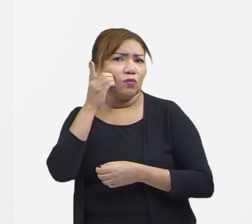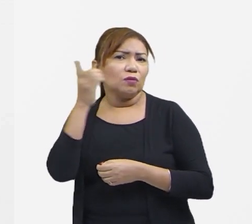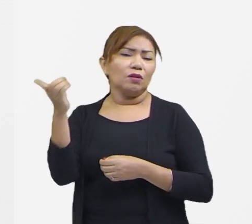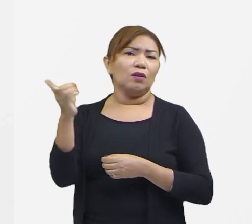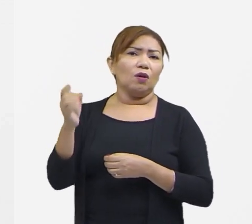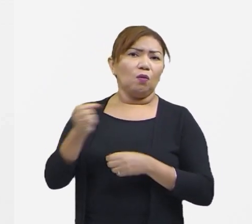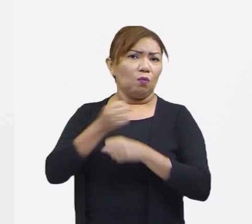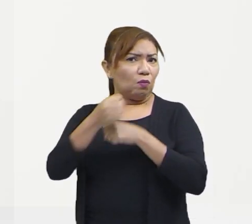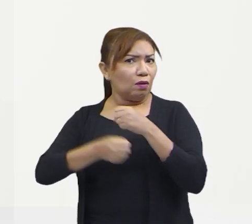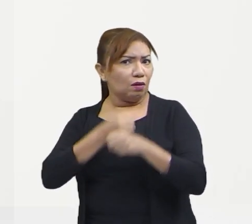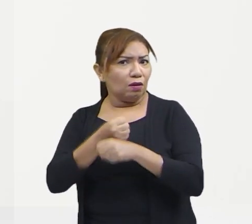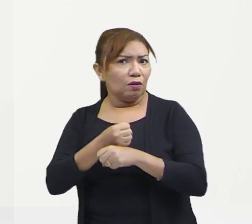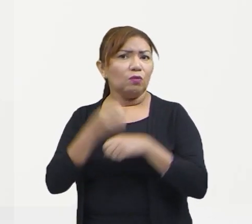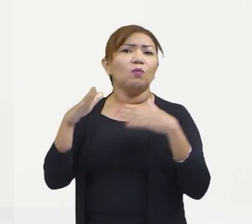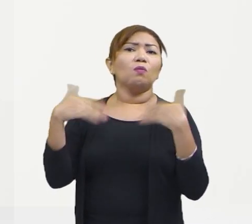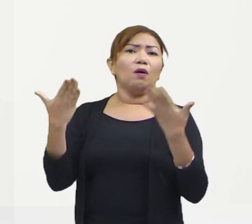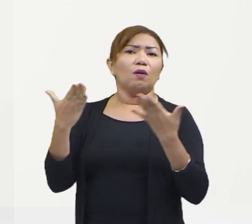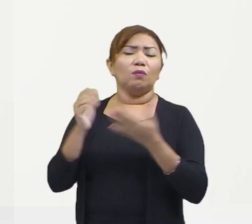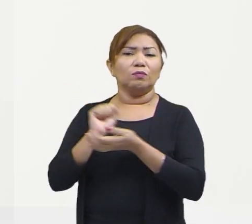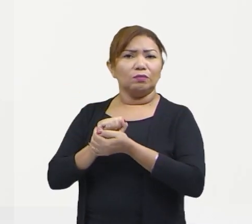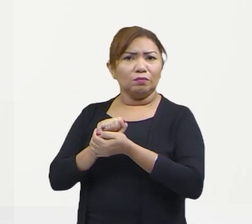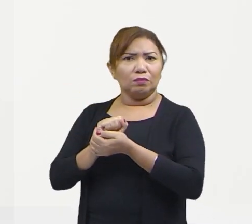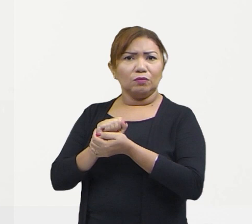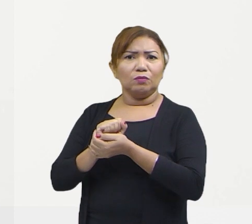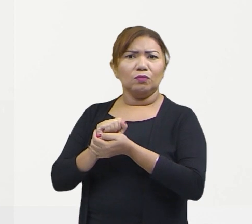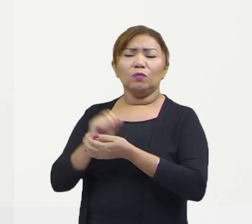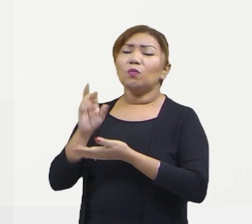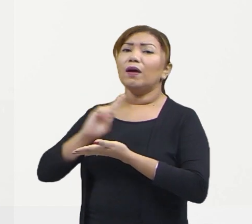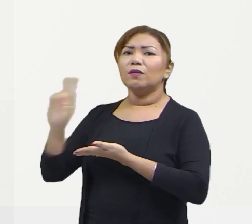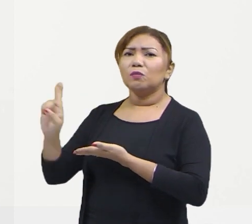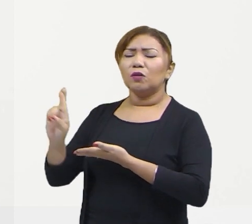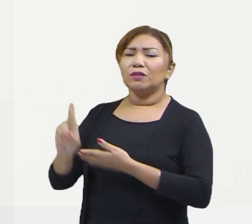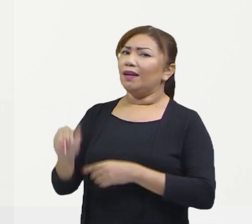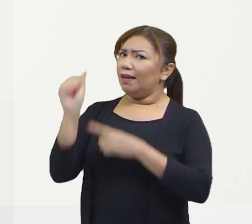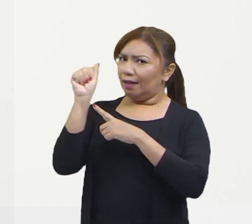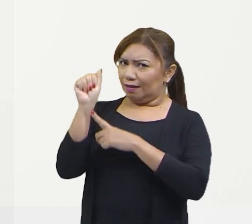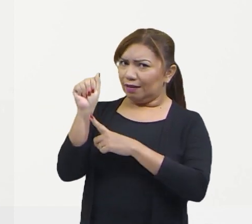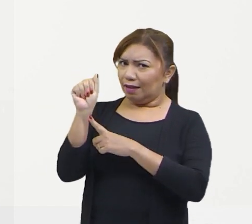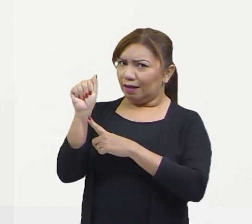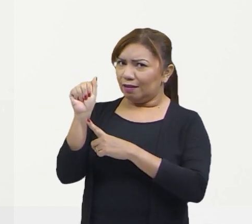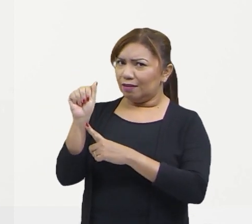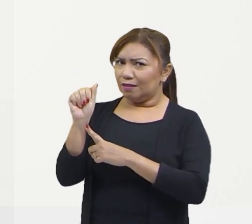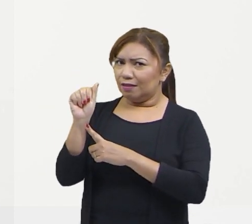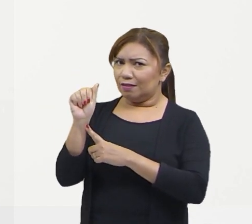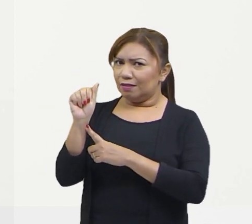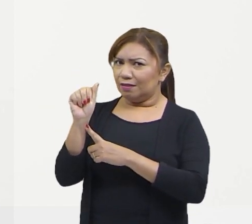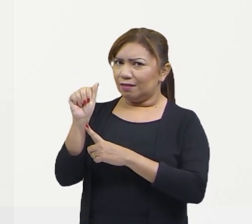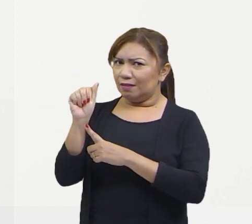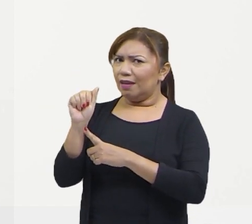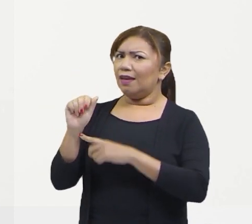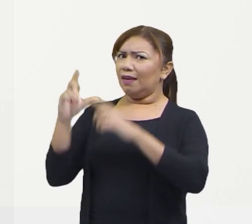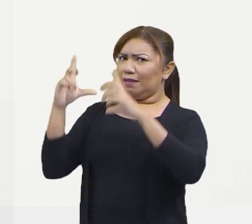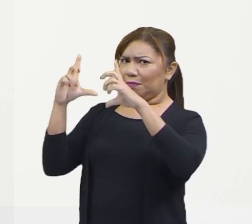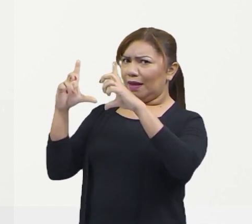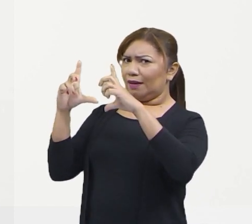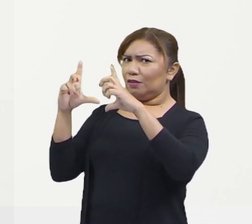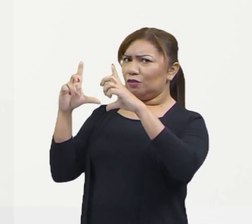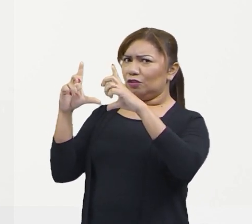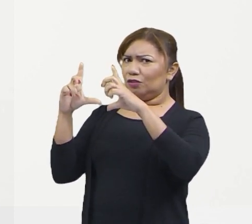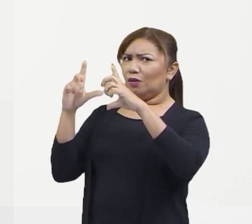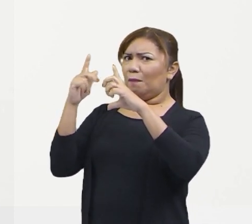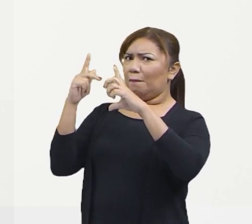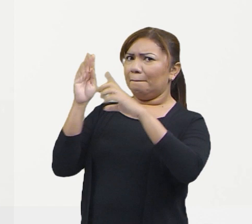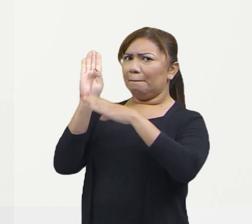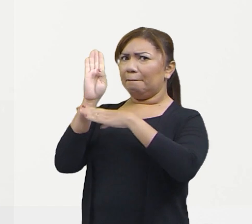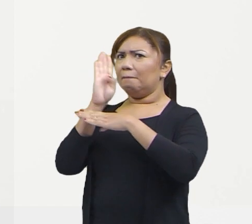primeira imagem que foi mostrada? É a letra A, a placa de trânsito?